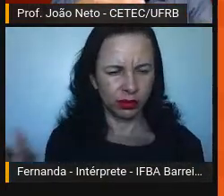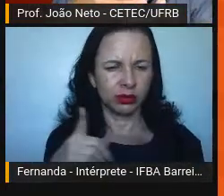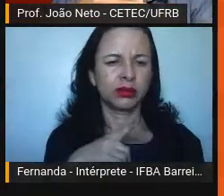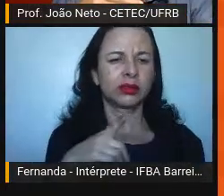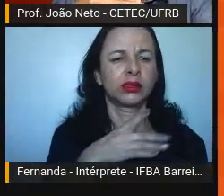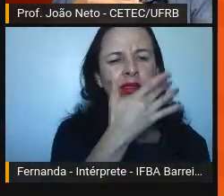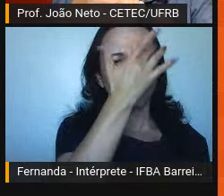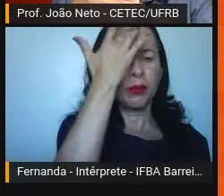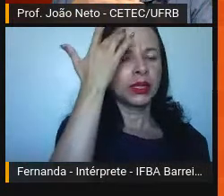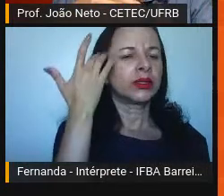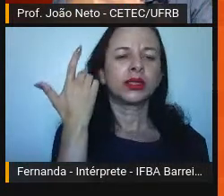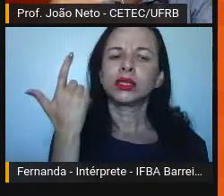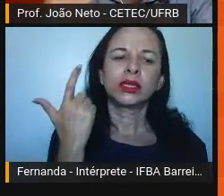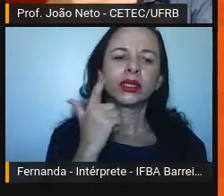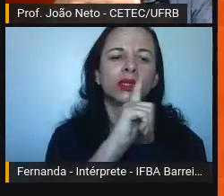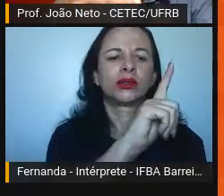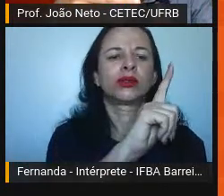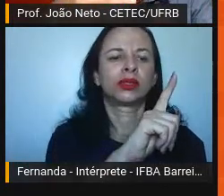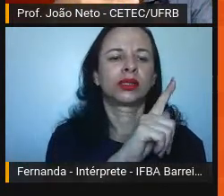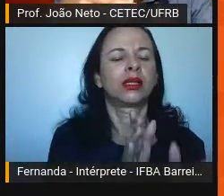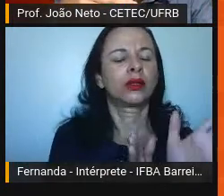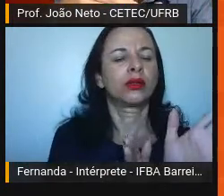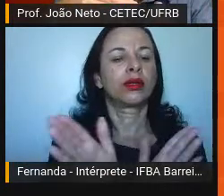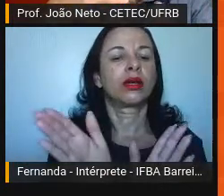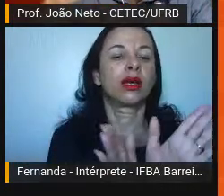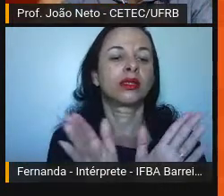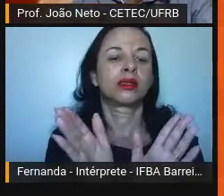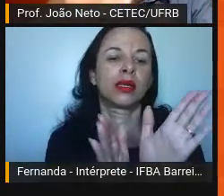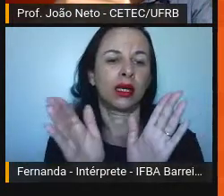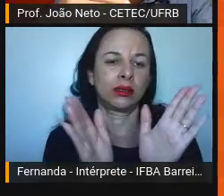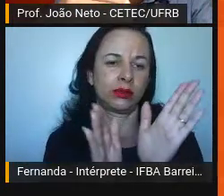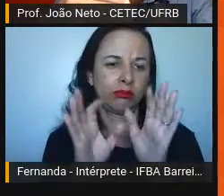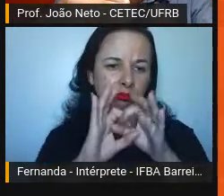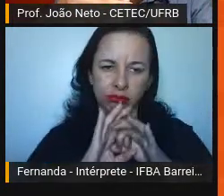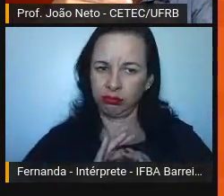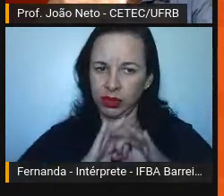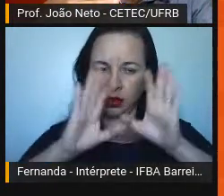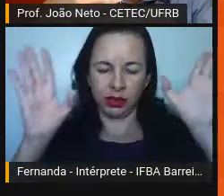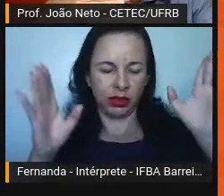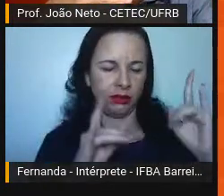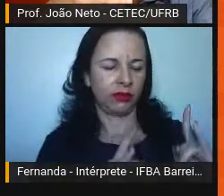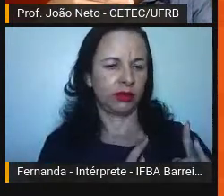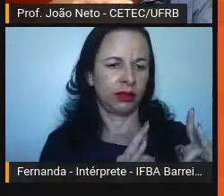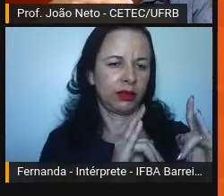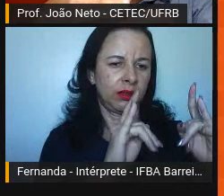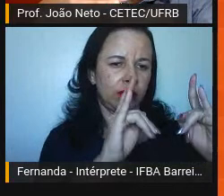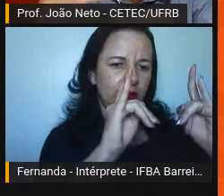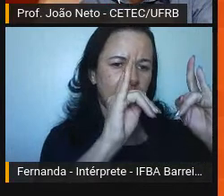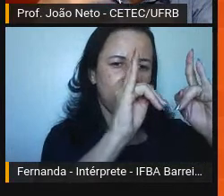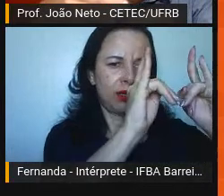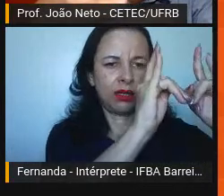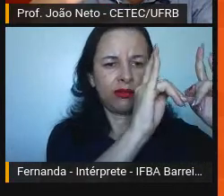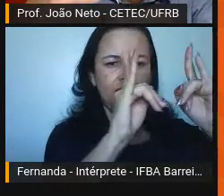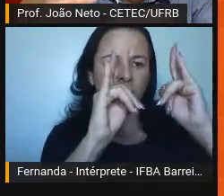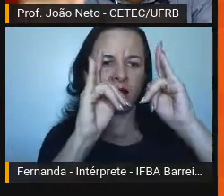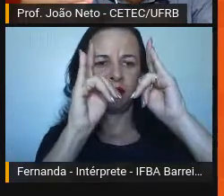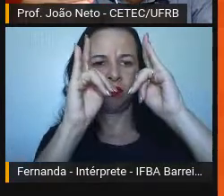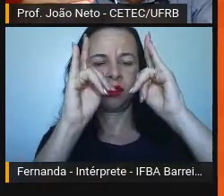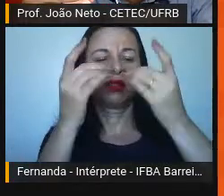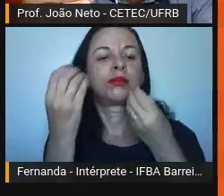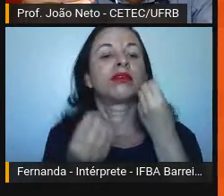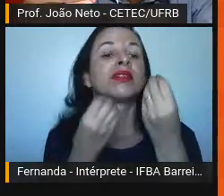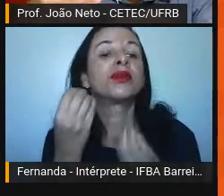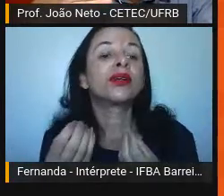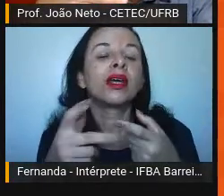pessoa não consegue a o acesso livre ao prédio que tem que ser feito é um ajuste